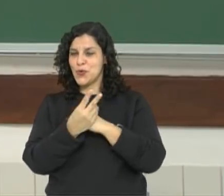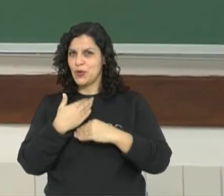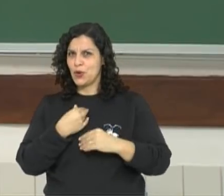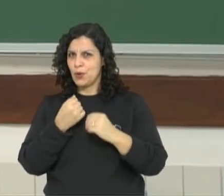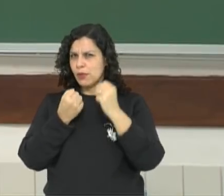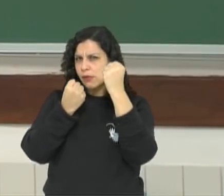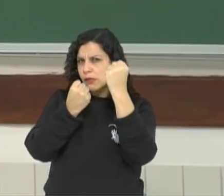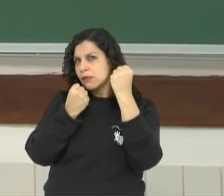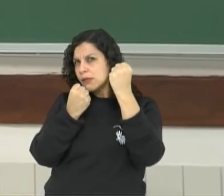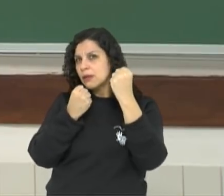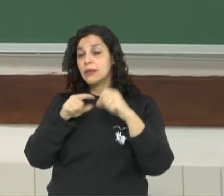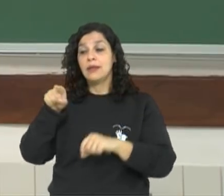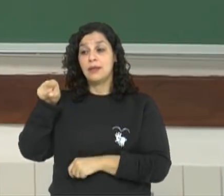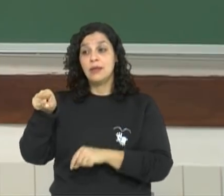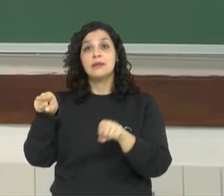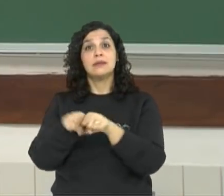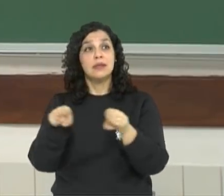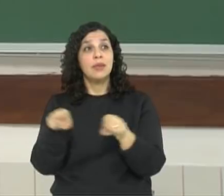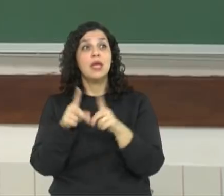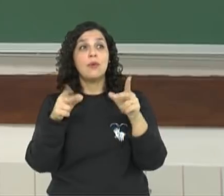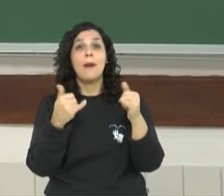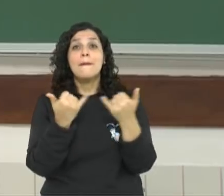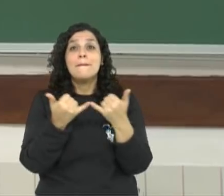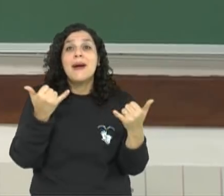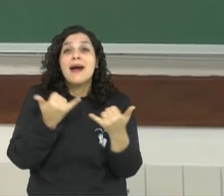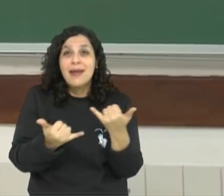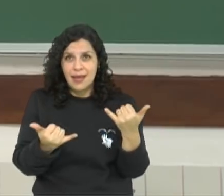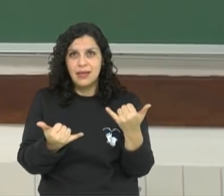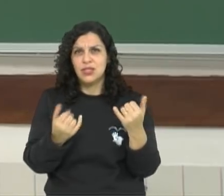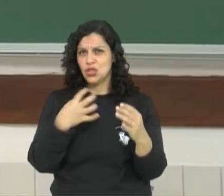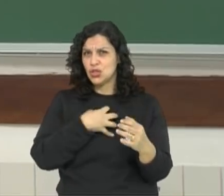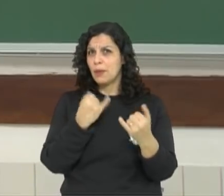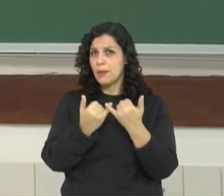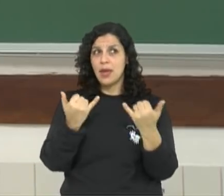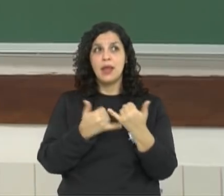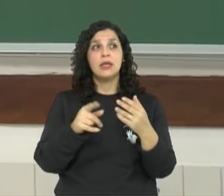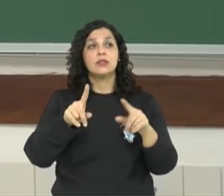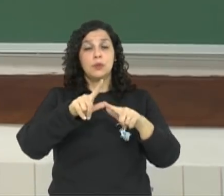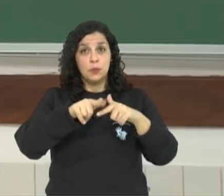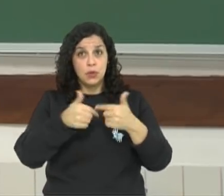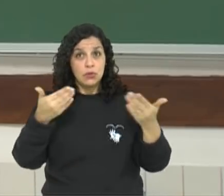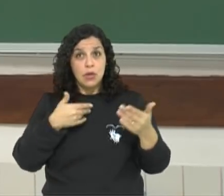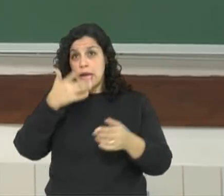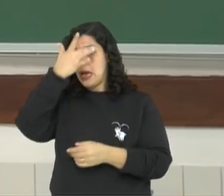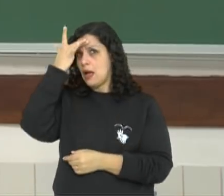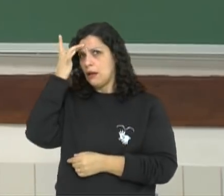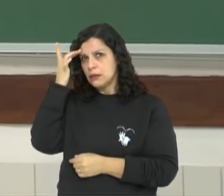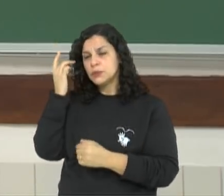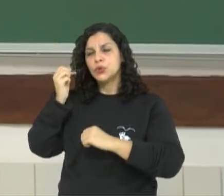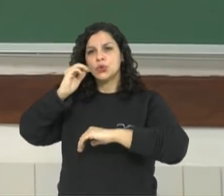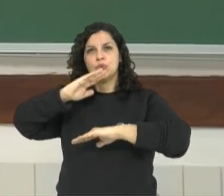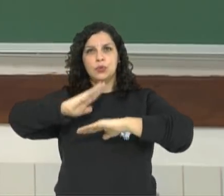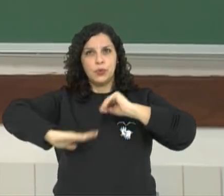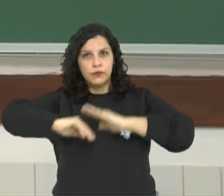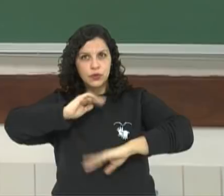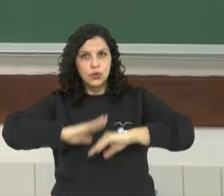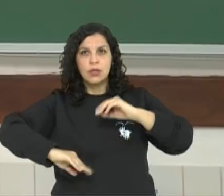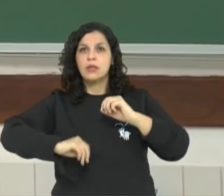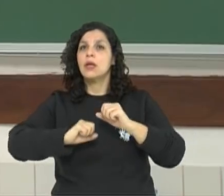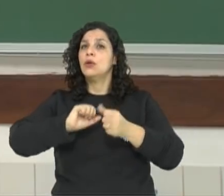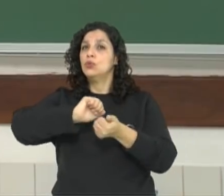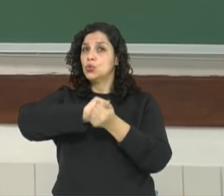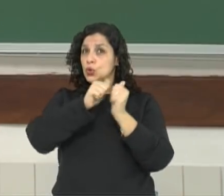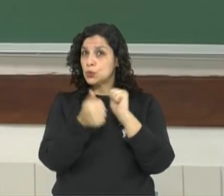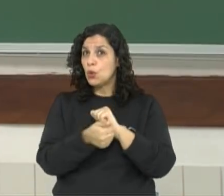né? Então, o Muay Thai vai fazer uma posição de guarda muito parecida com essa. E os lutadores também usam um tipo de luva,